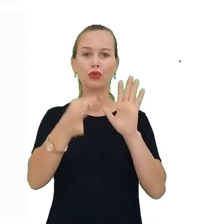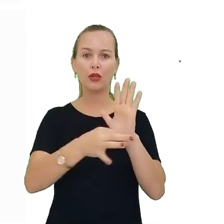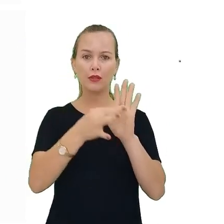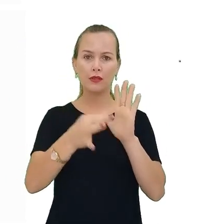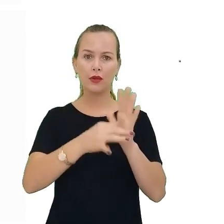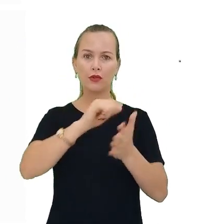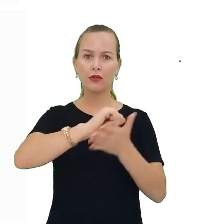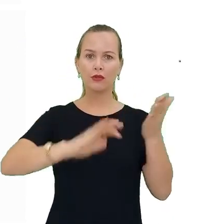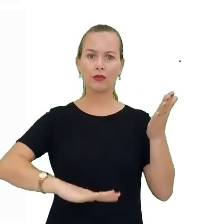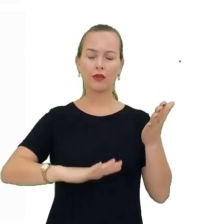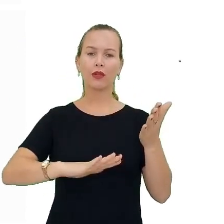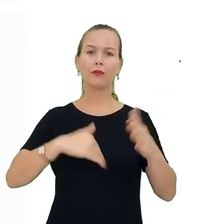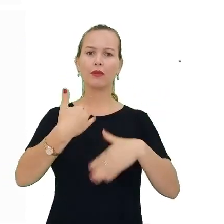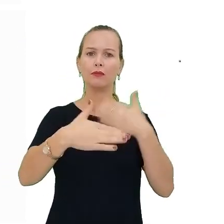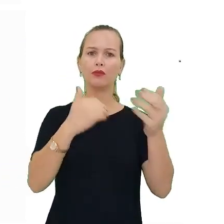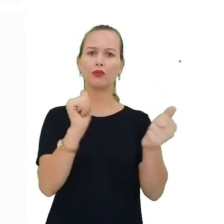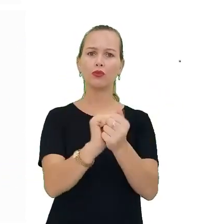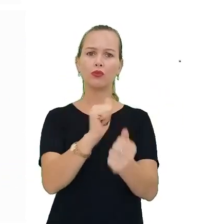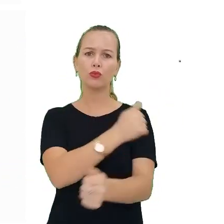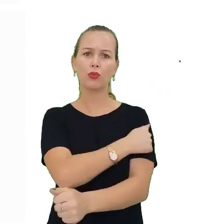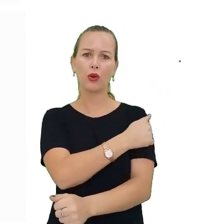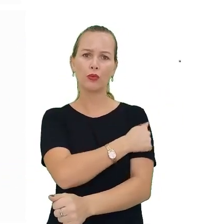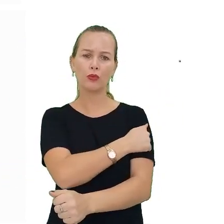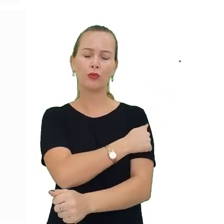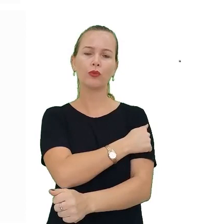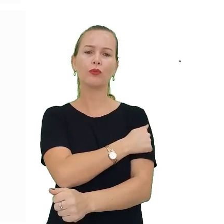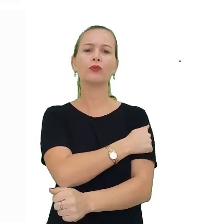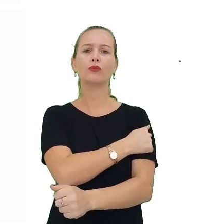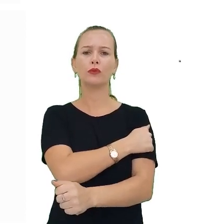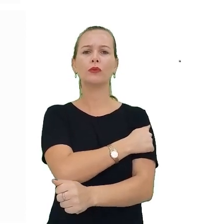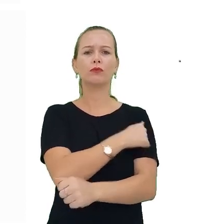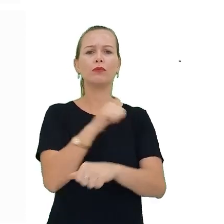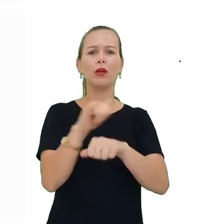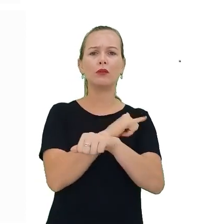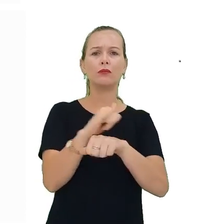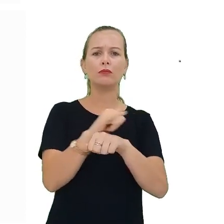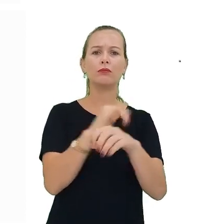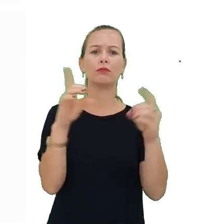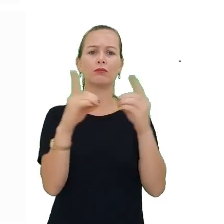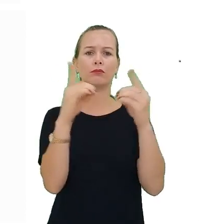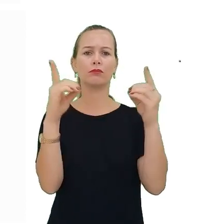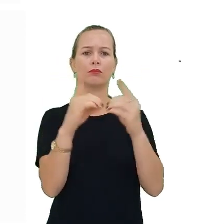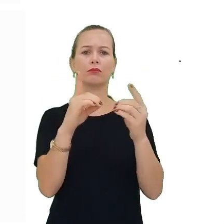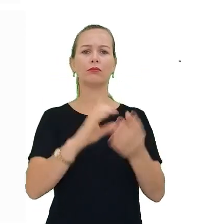uma sugestão de atividade para ser desenvolvida com os estudantes de maneira didática.